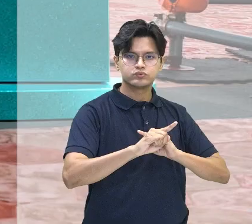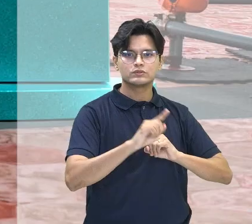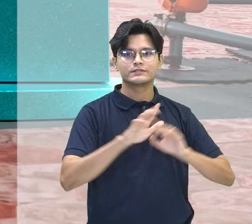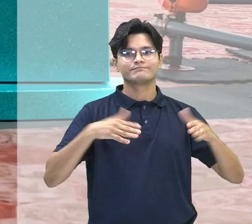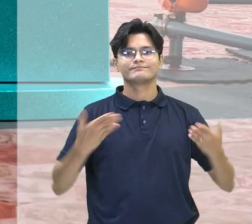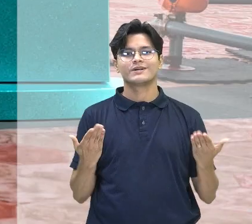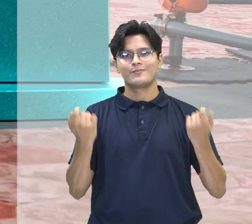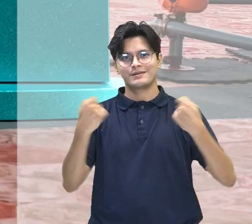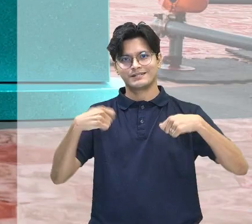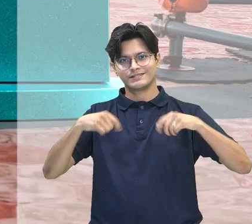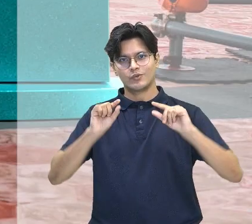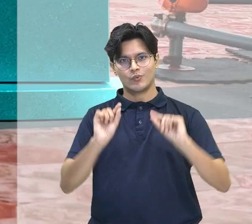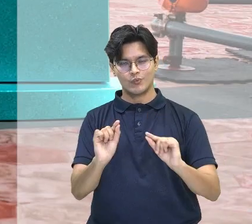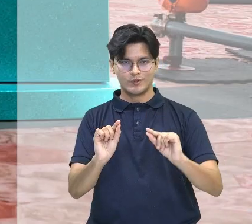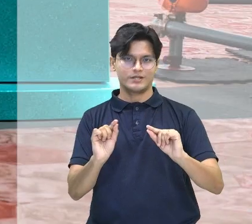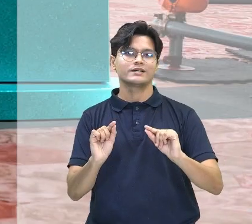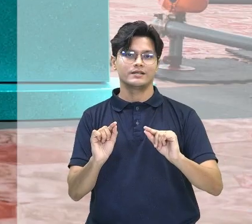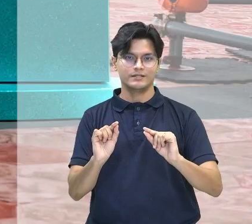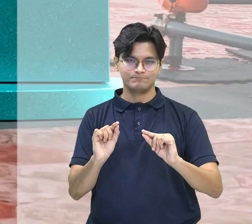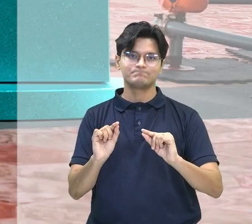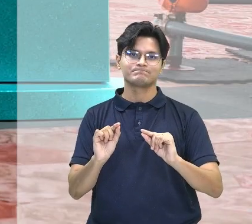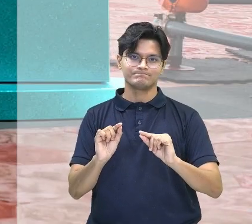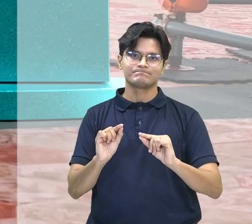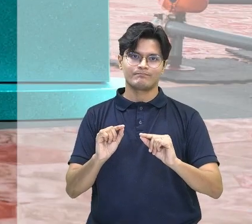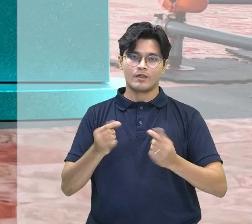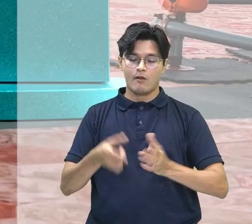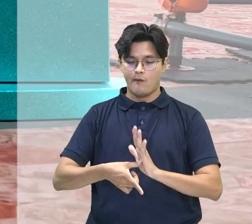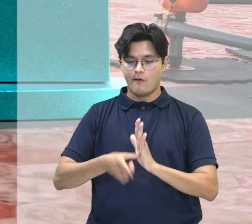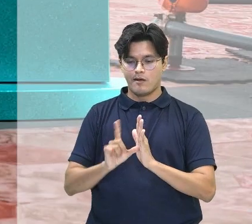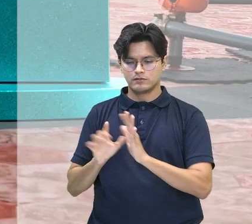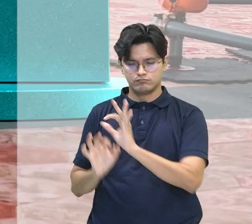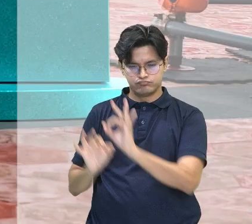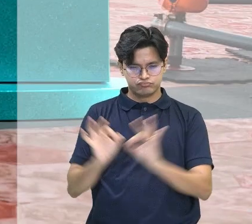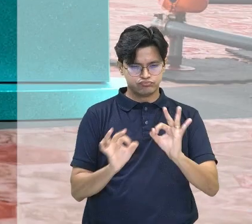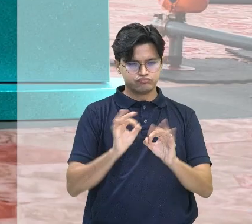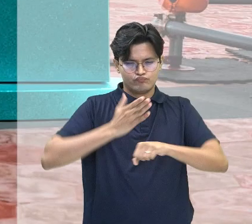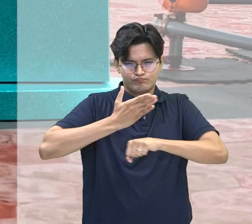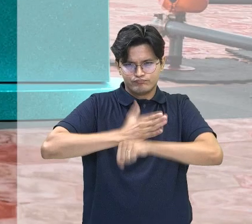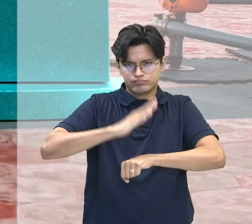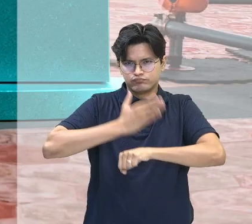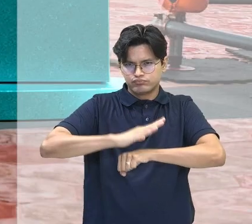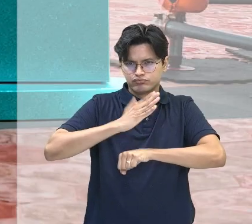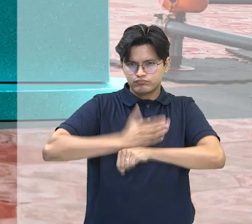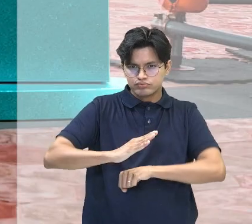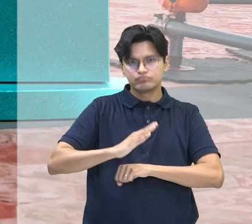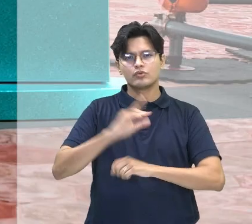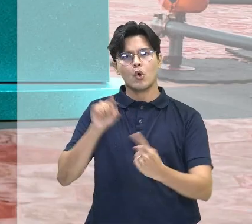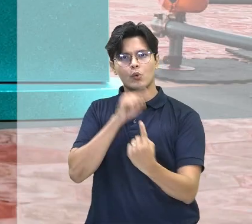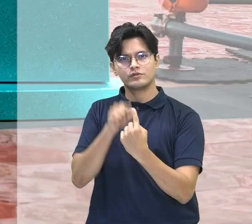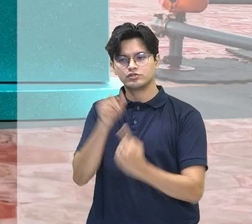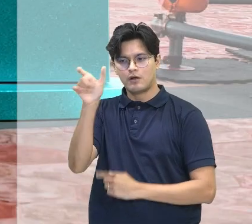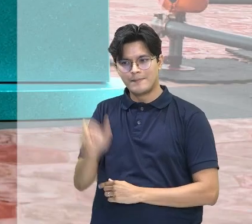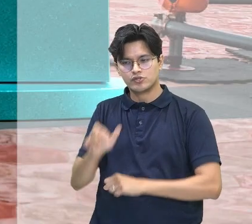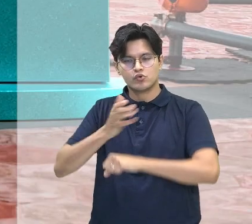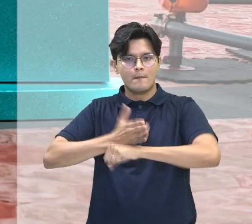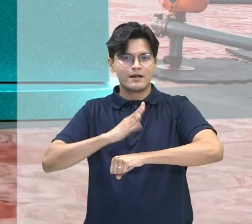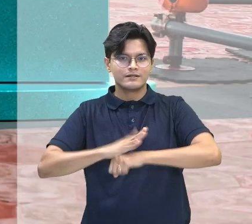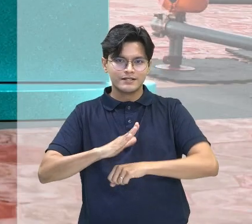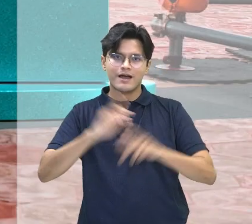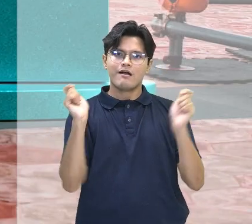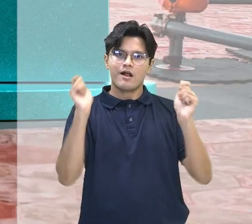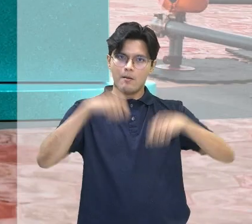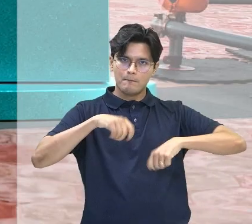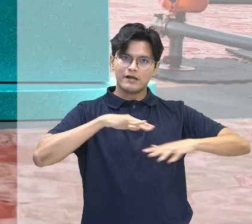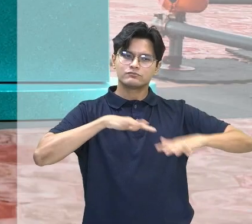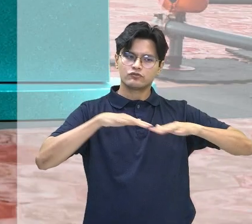precisa de uma preparação física muito interessante, muito importante, para que o atleta ele consiga executar as ações de